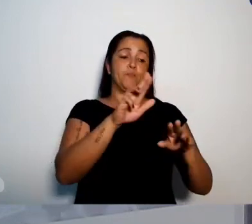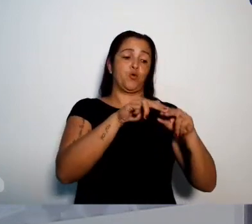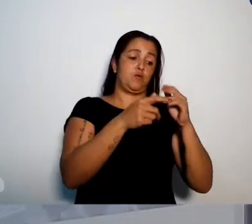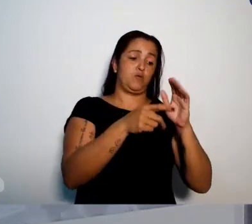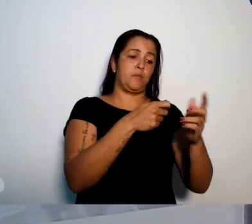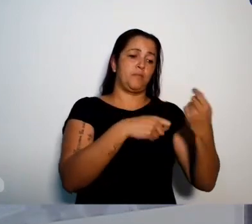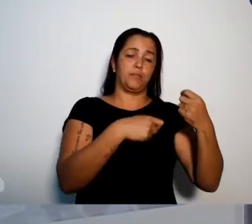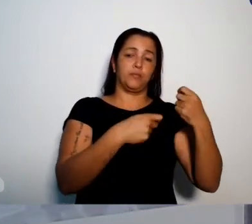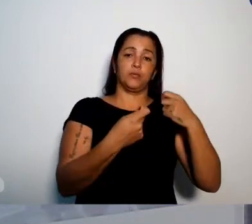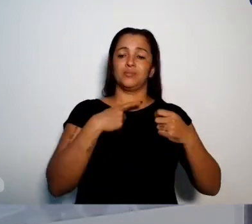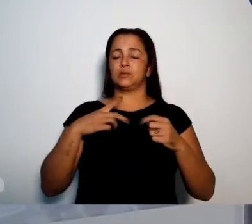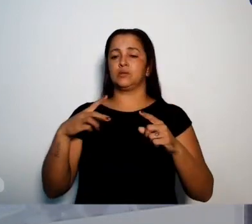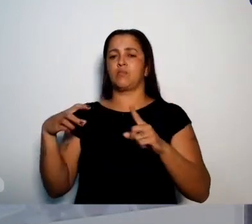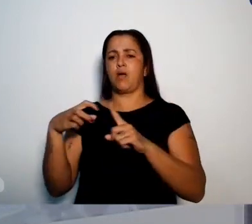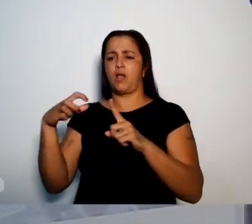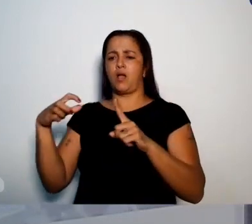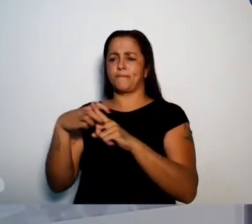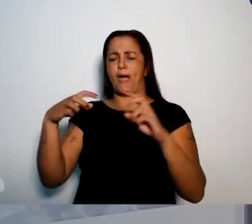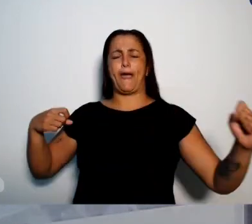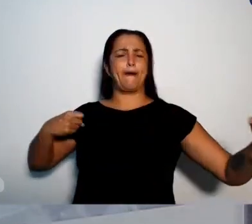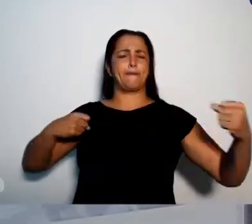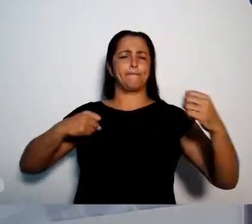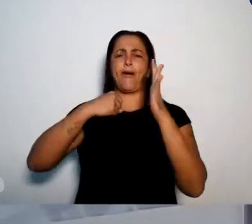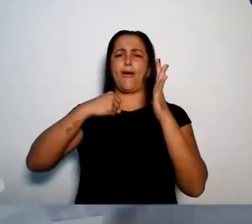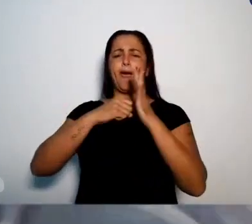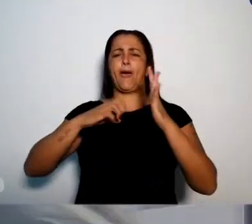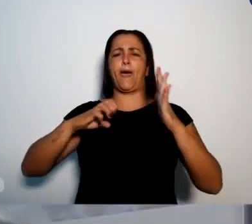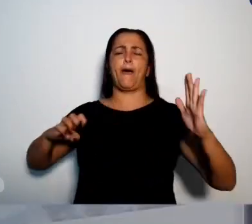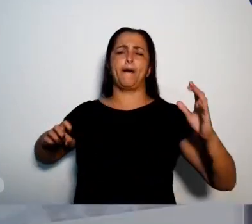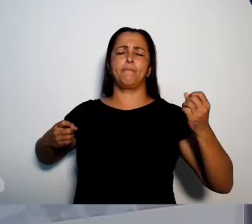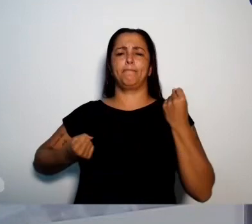vários acidentes ali nas proximidades.